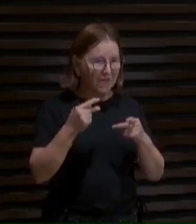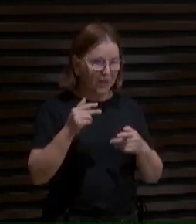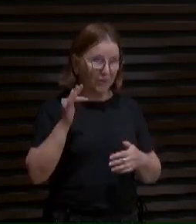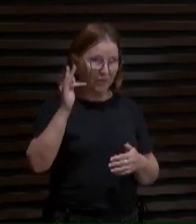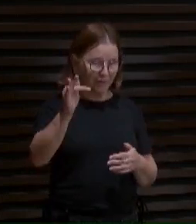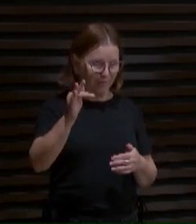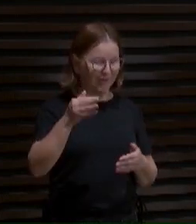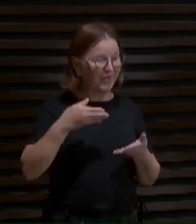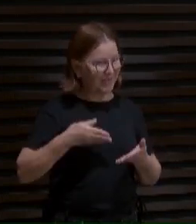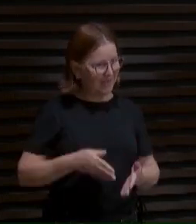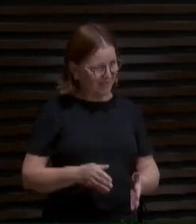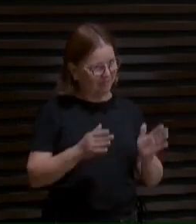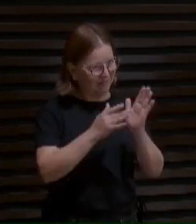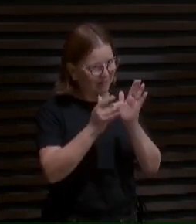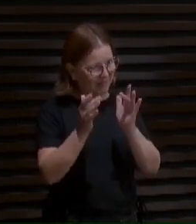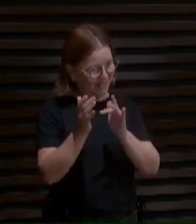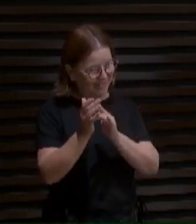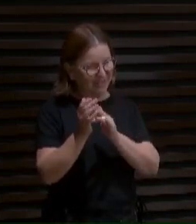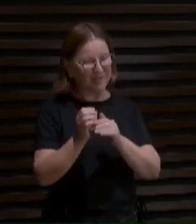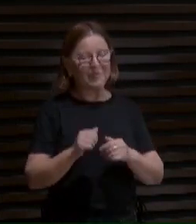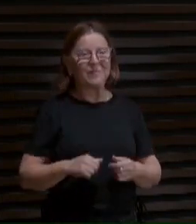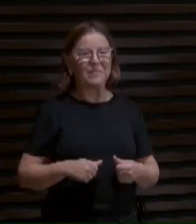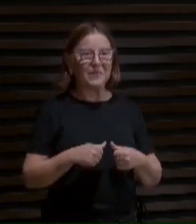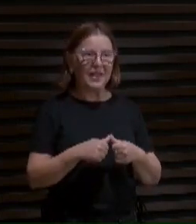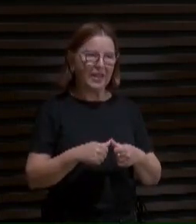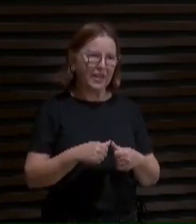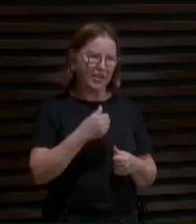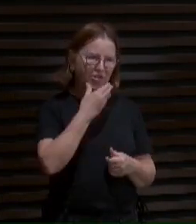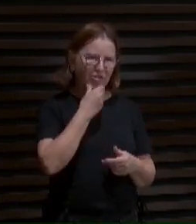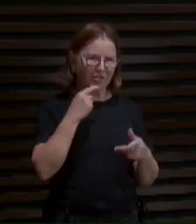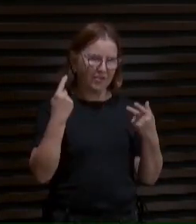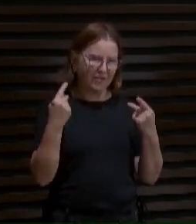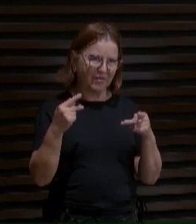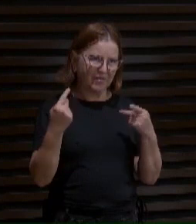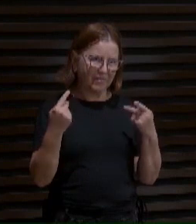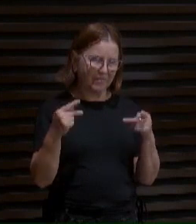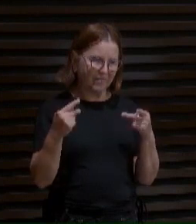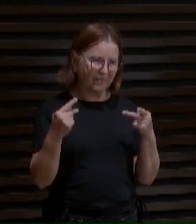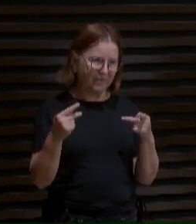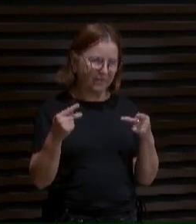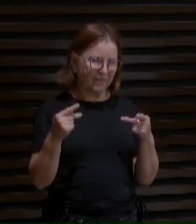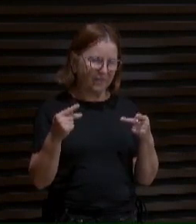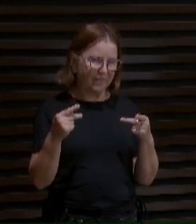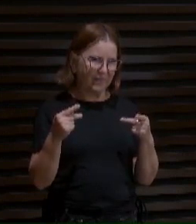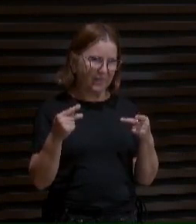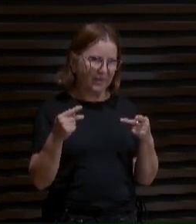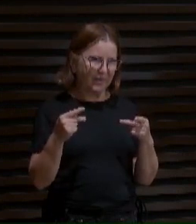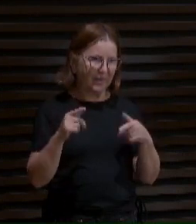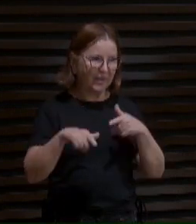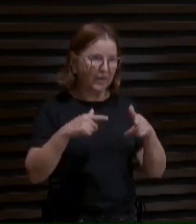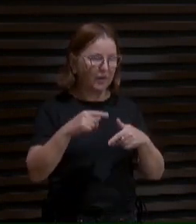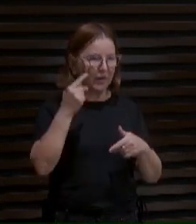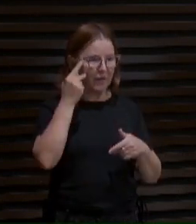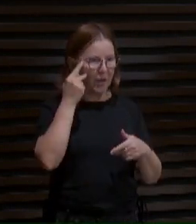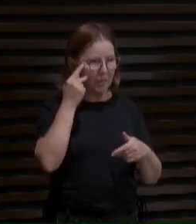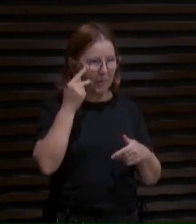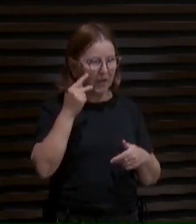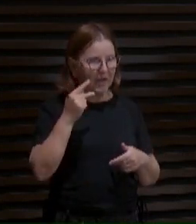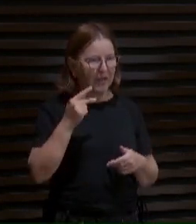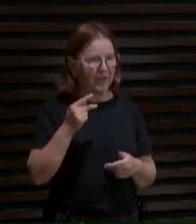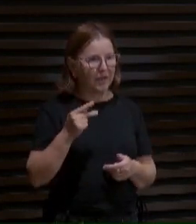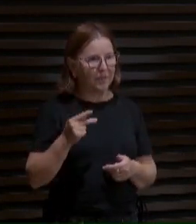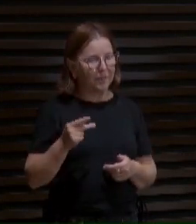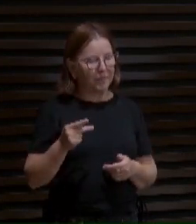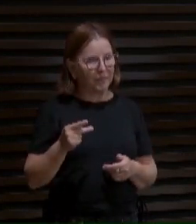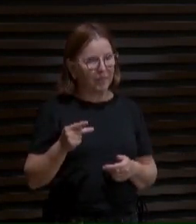Balaão. Balaão foi contratado por Balaque, rei dos Moabitas. Quem